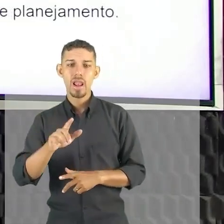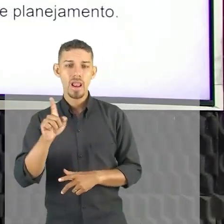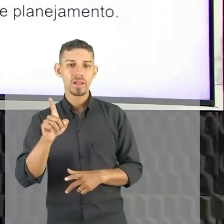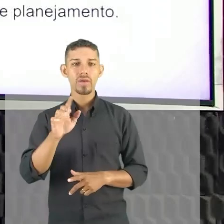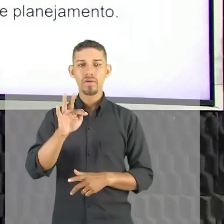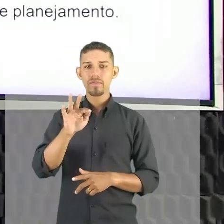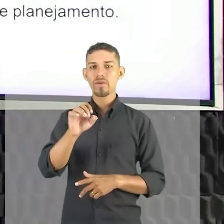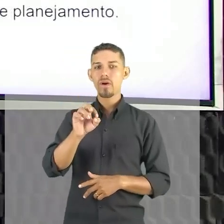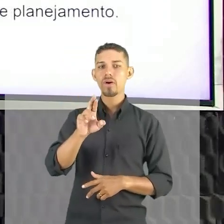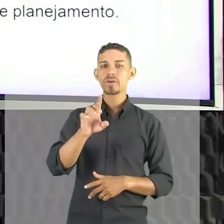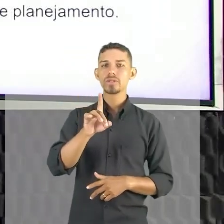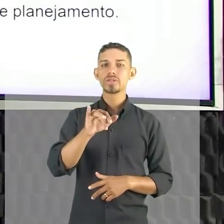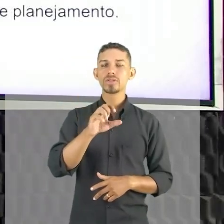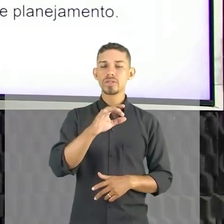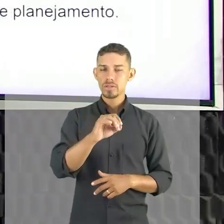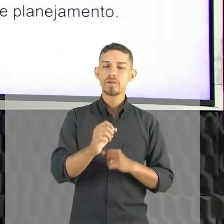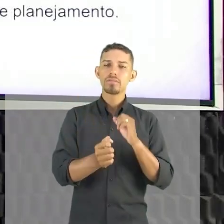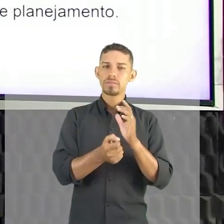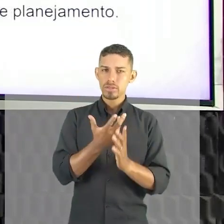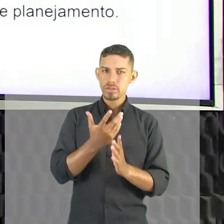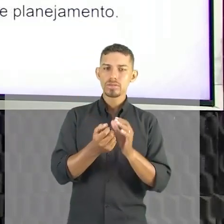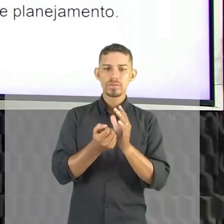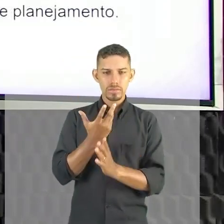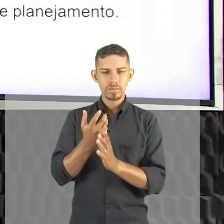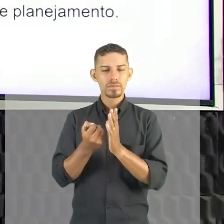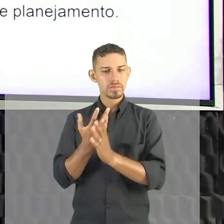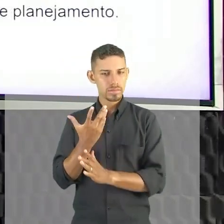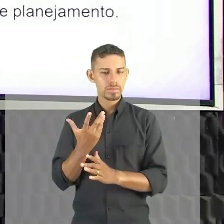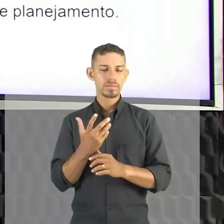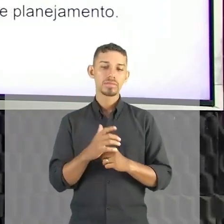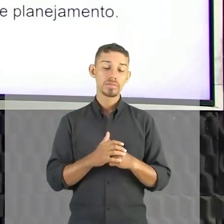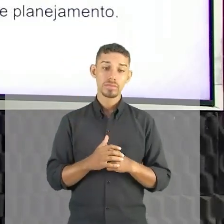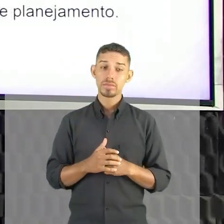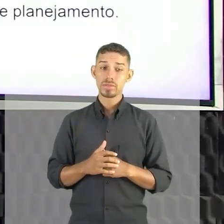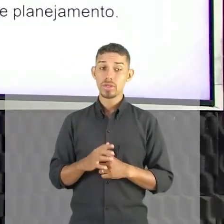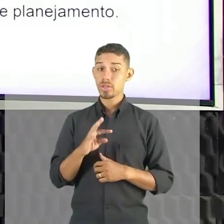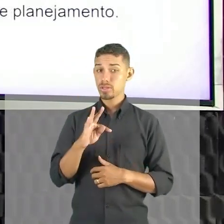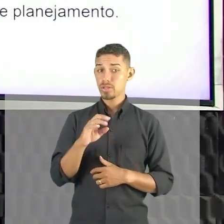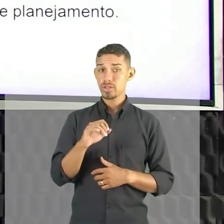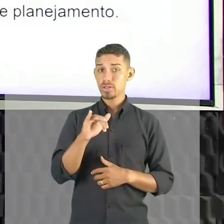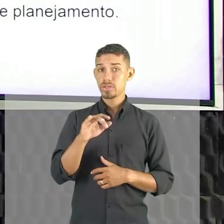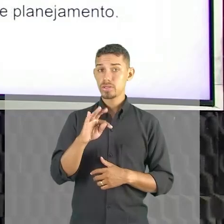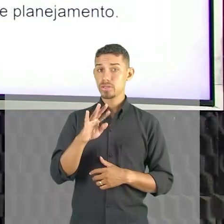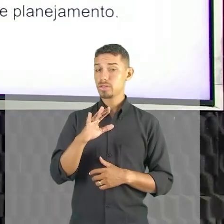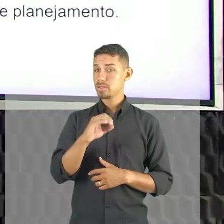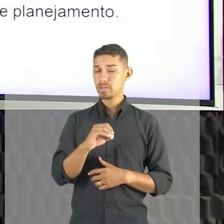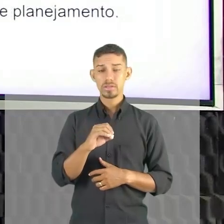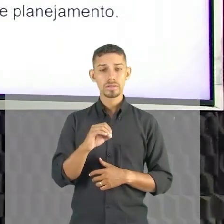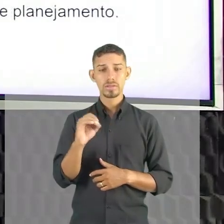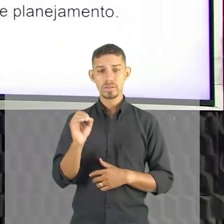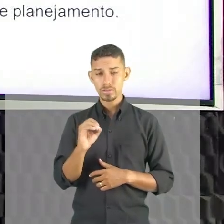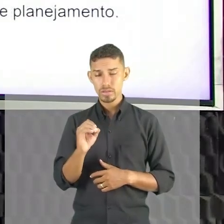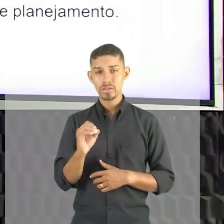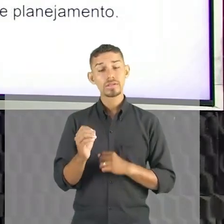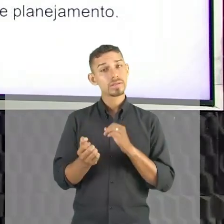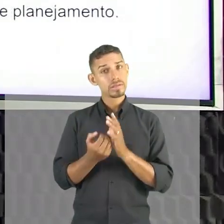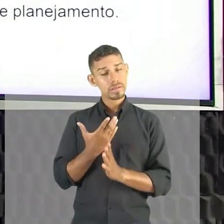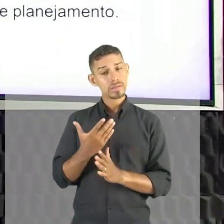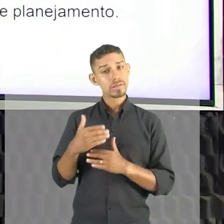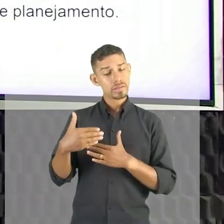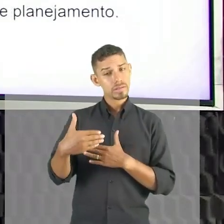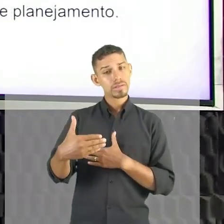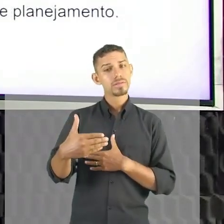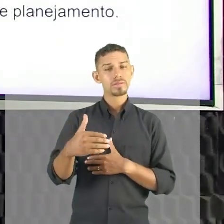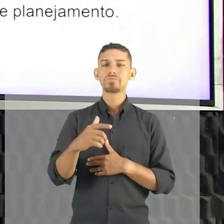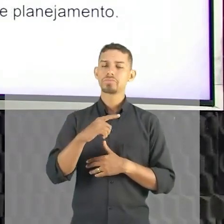Fordismo, de produzir e de produzir. O toyotismo, não, eu vou produzir, mas eu tenho que produzir a um passo